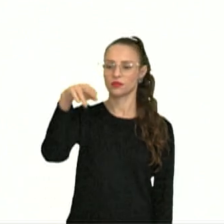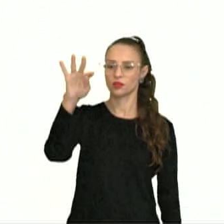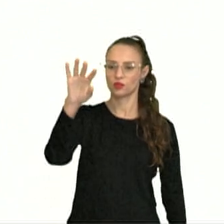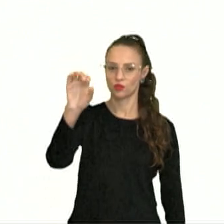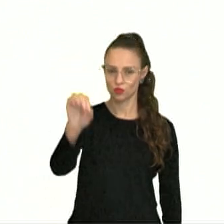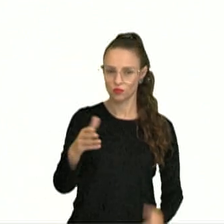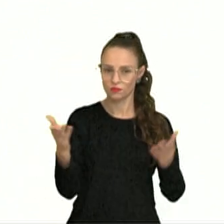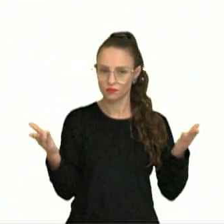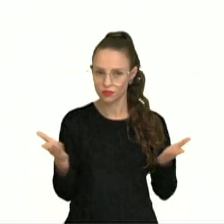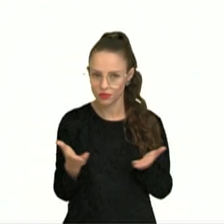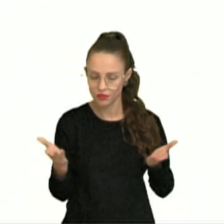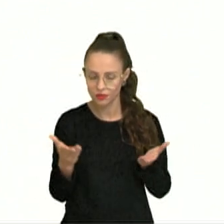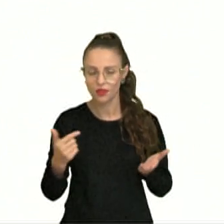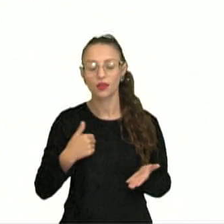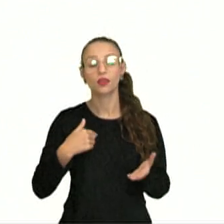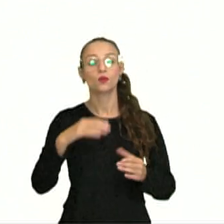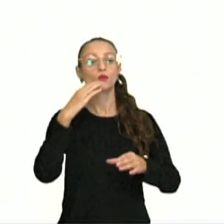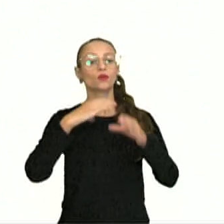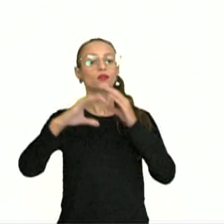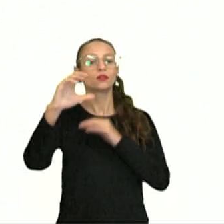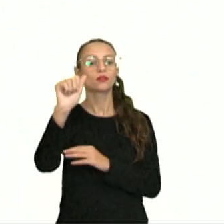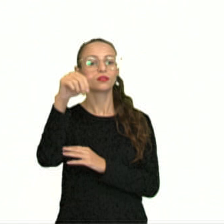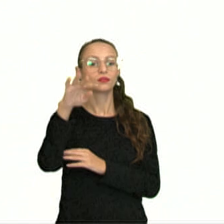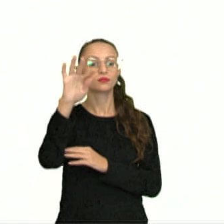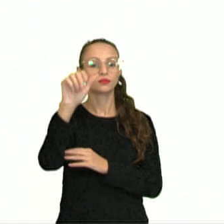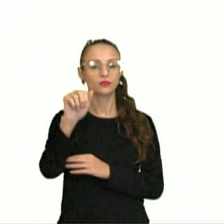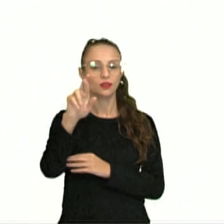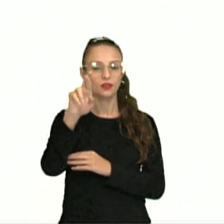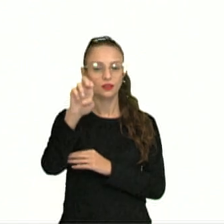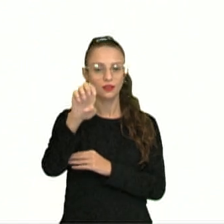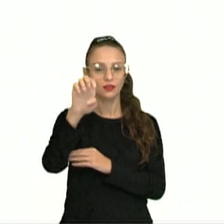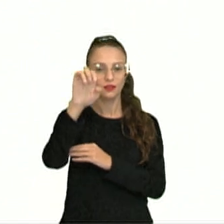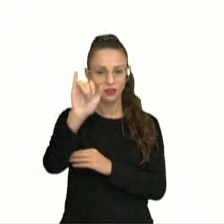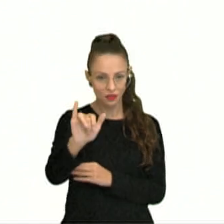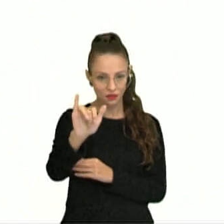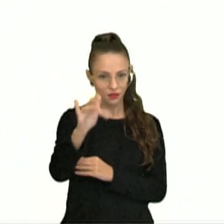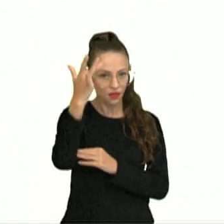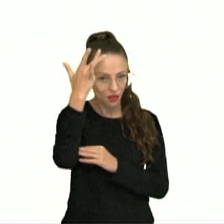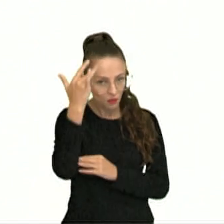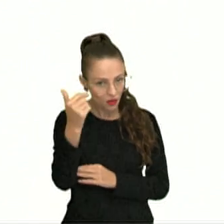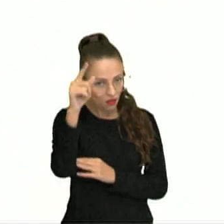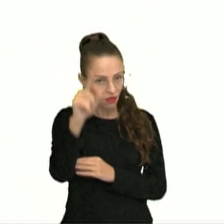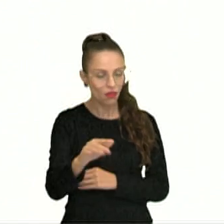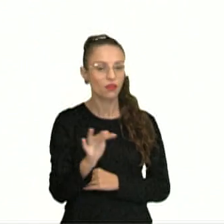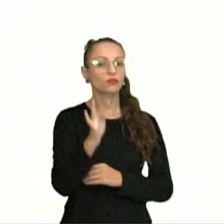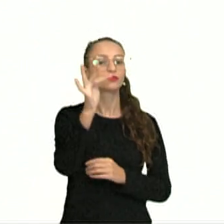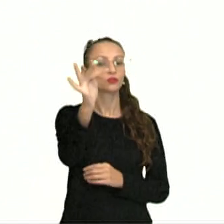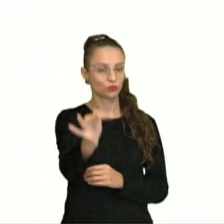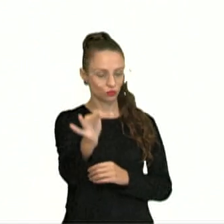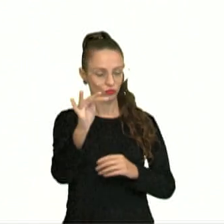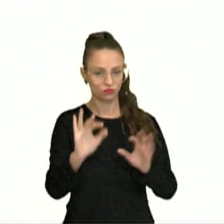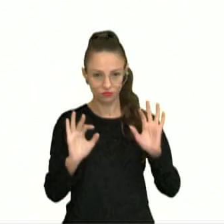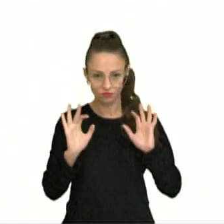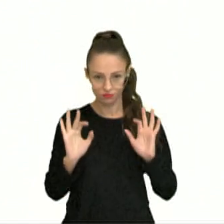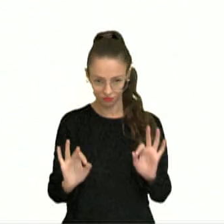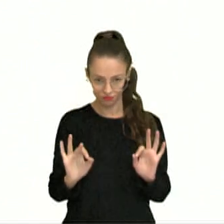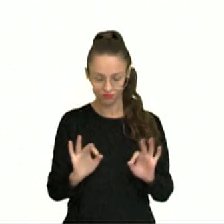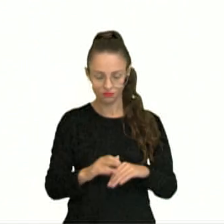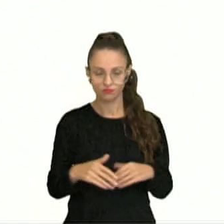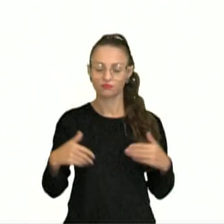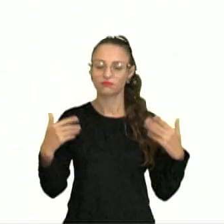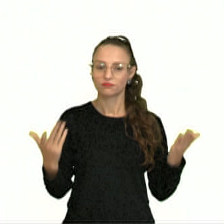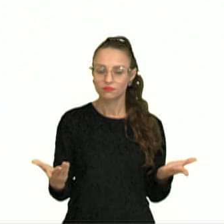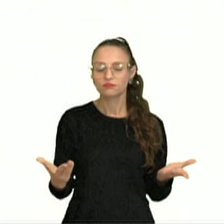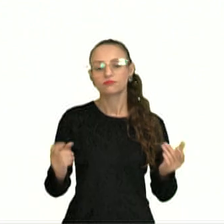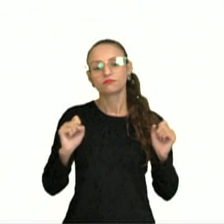Eu cantarei amanhã em uma festa de aniversário, então, futuro, certo? Então,